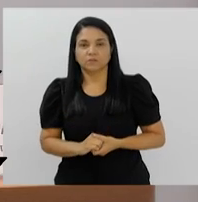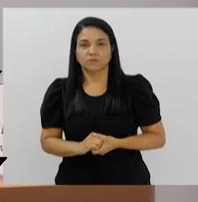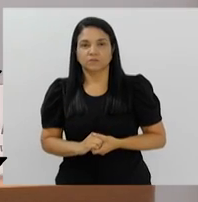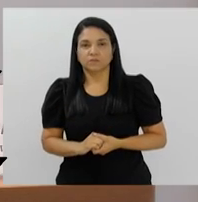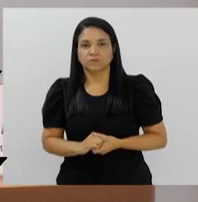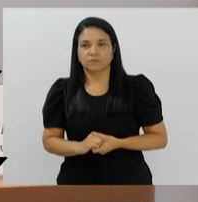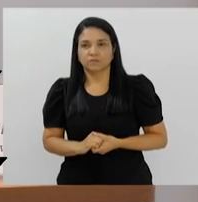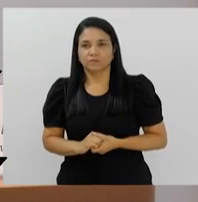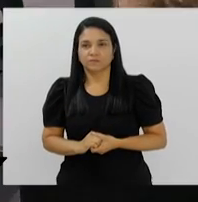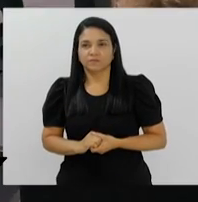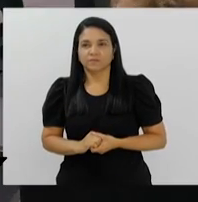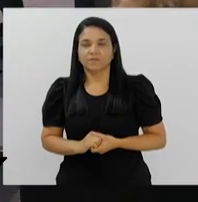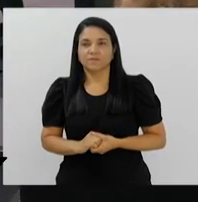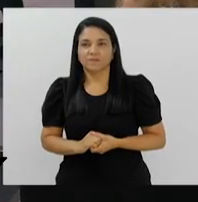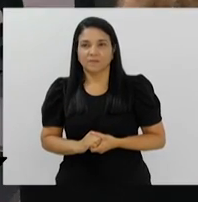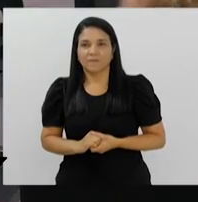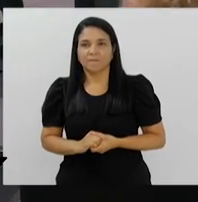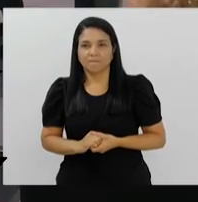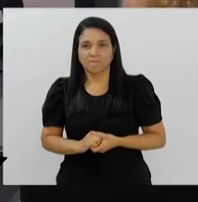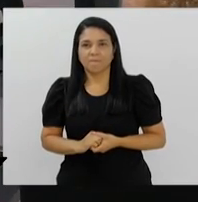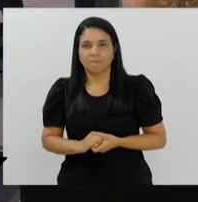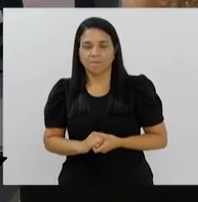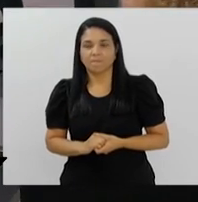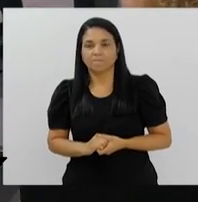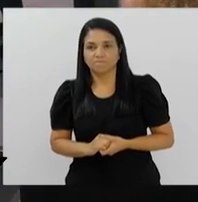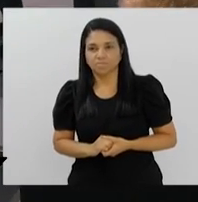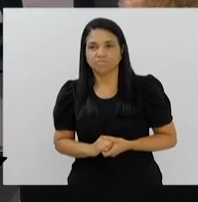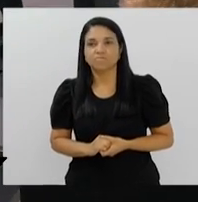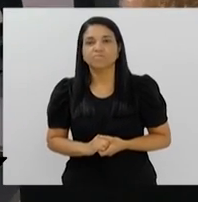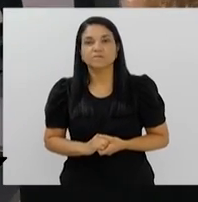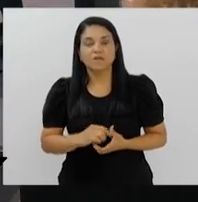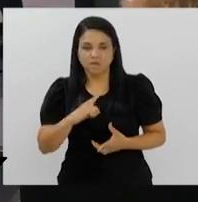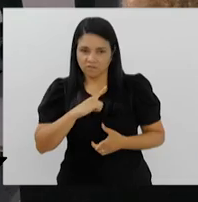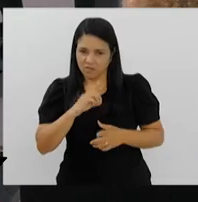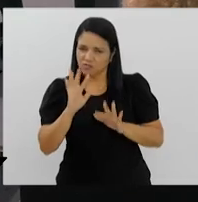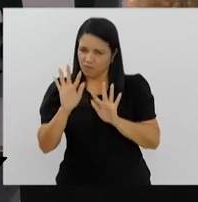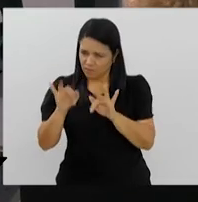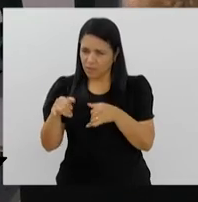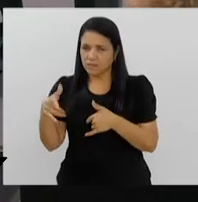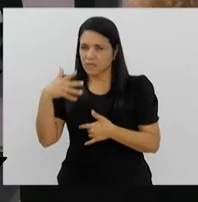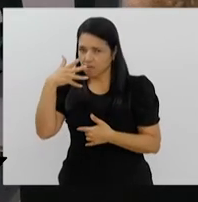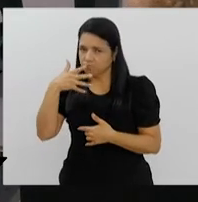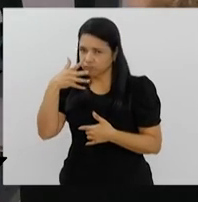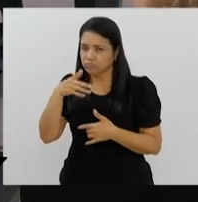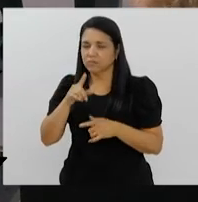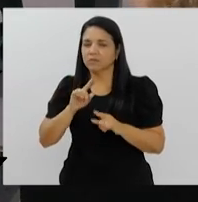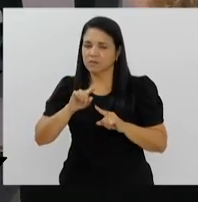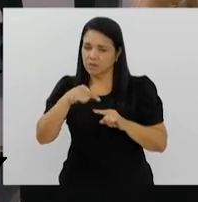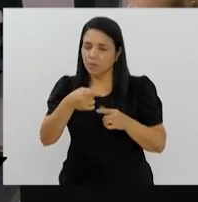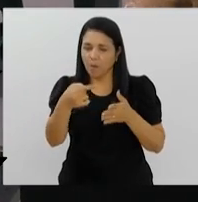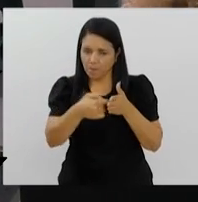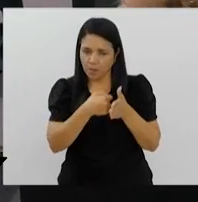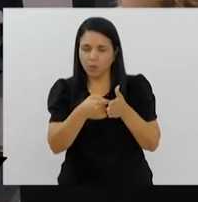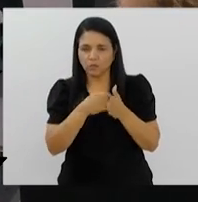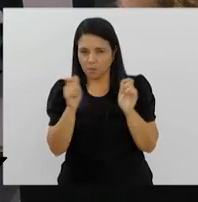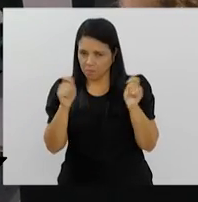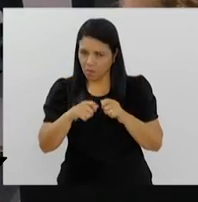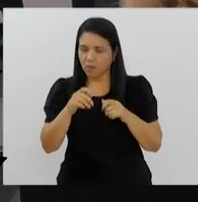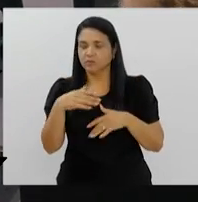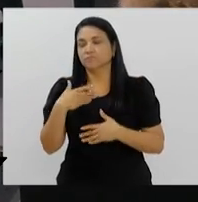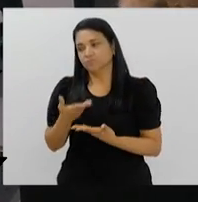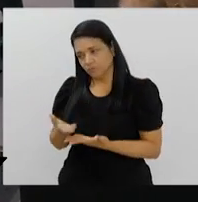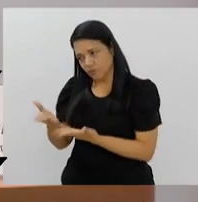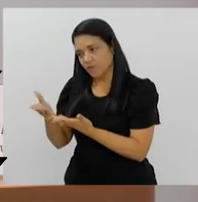outra vamos vamos só deixar ele terminar nós vamos ter o nosso momento também de fala por favor se Carlos Obrigado